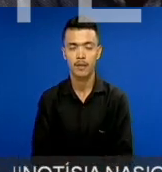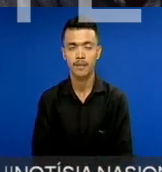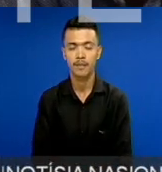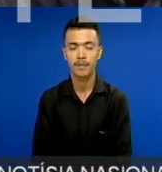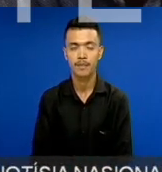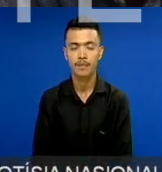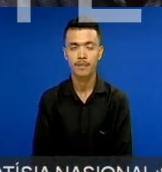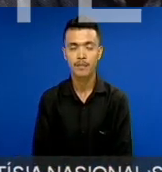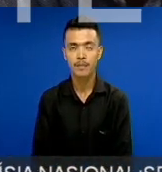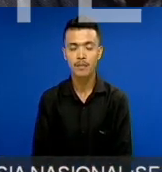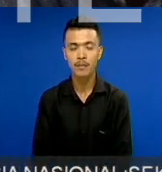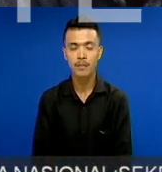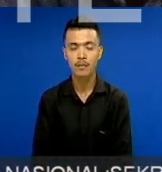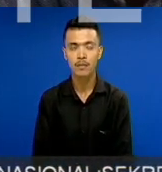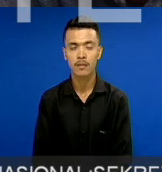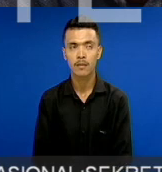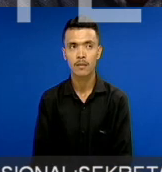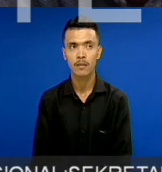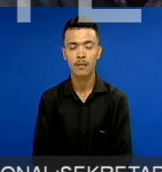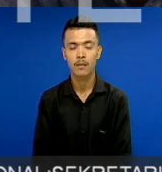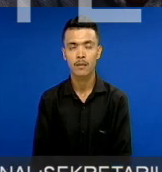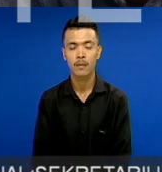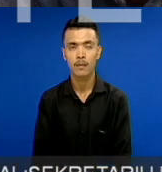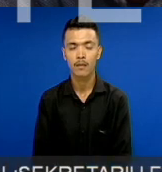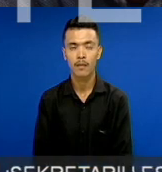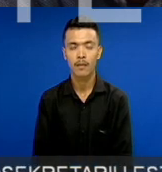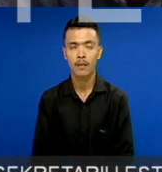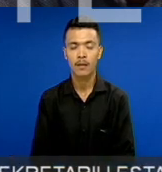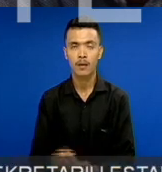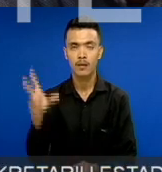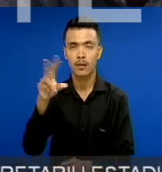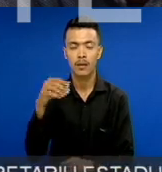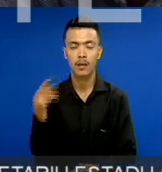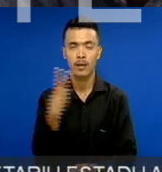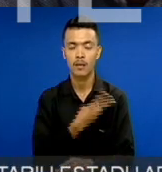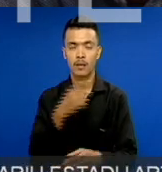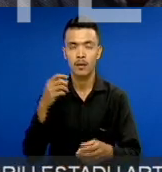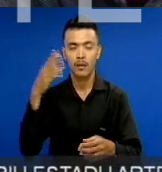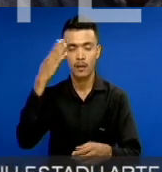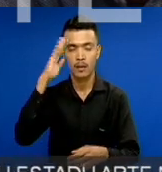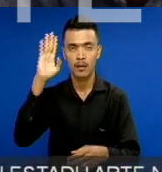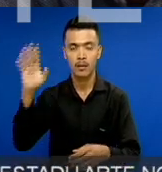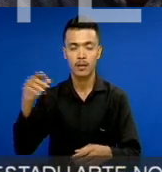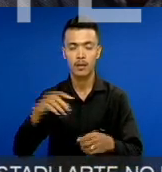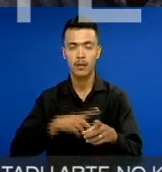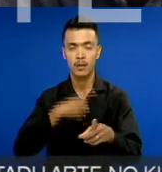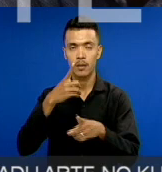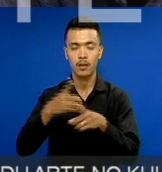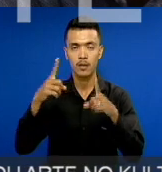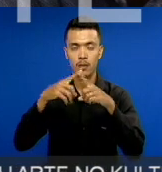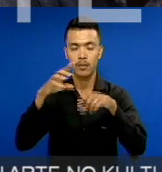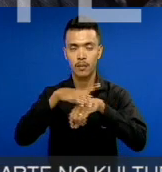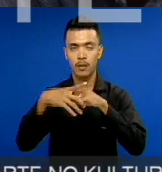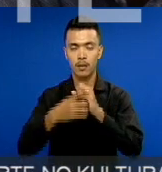koi hotu na mai o hotu de tamba problema hotu na o sela amina amina asal utul ene be amla ye dire tu bara ina ne haru ko bar